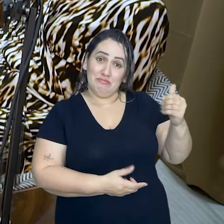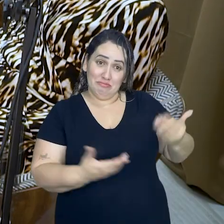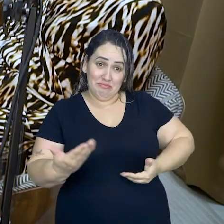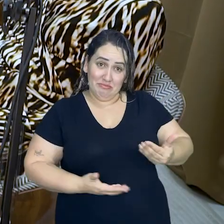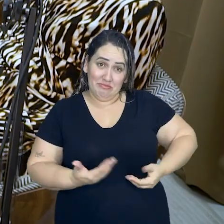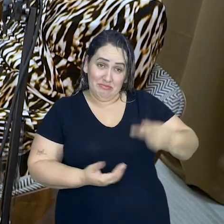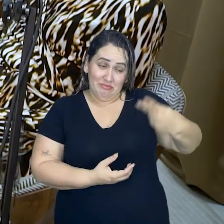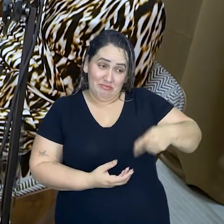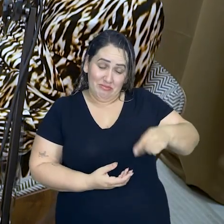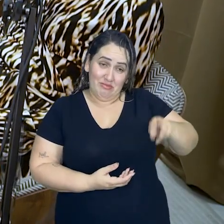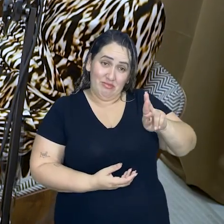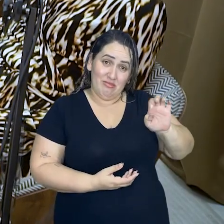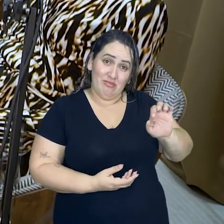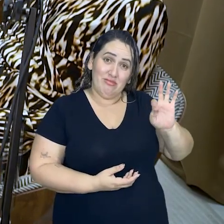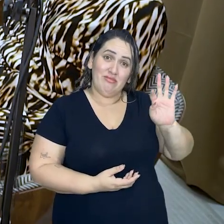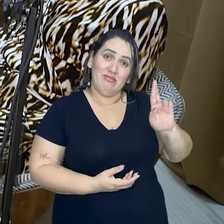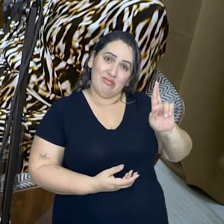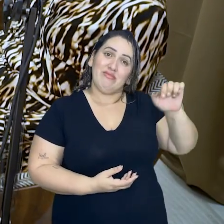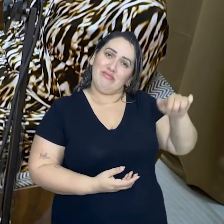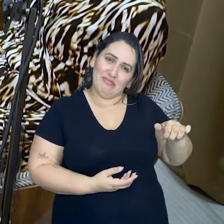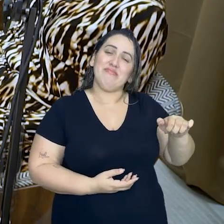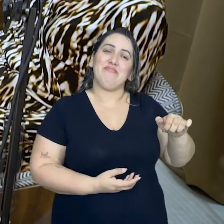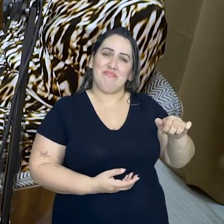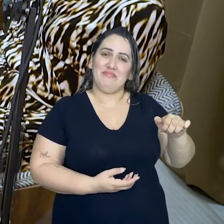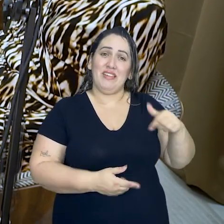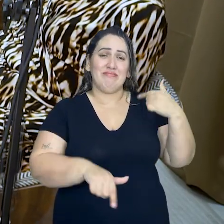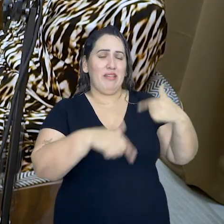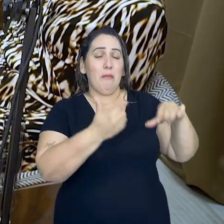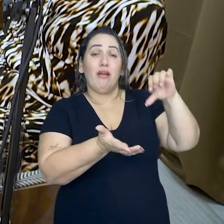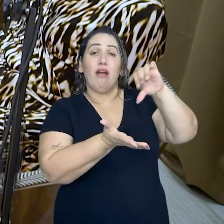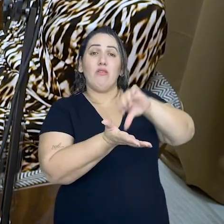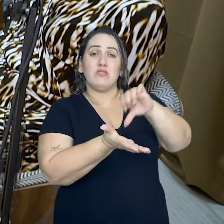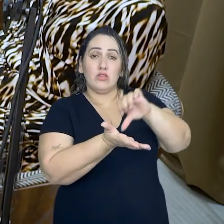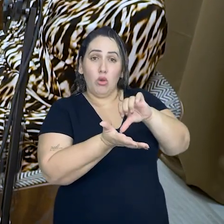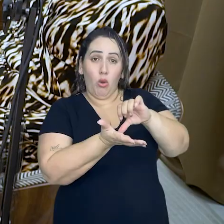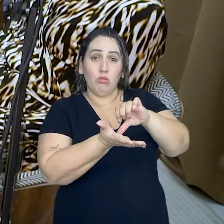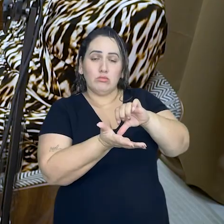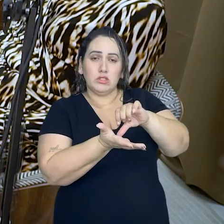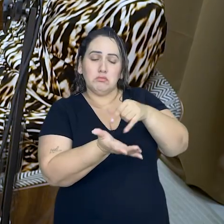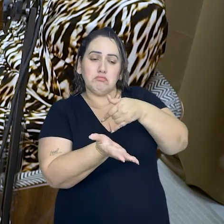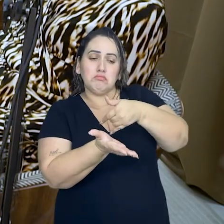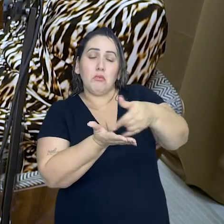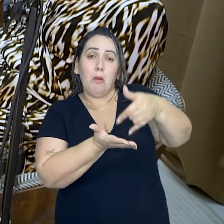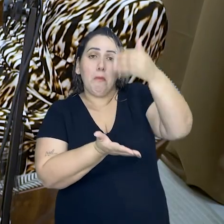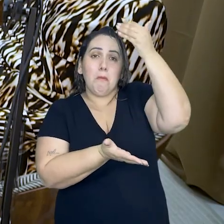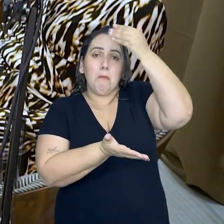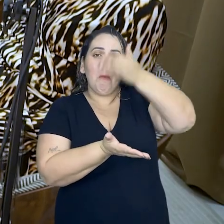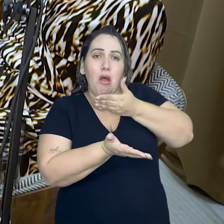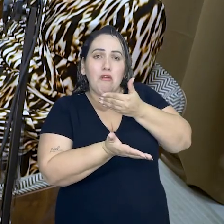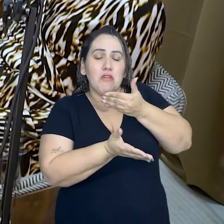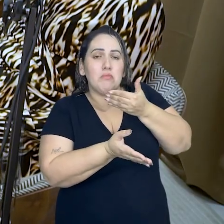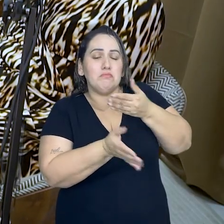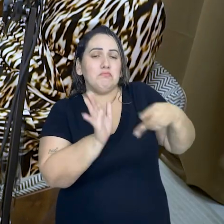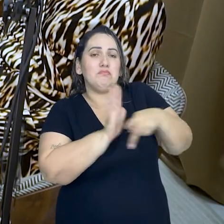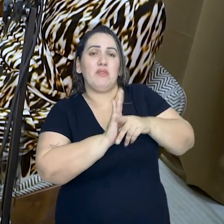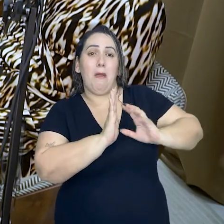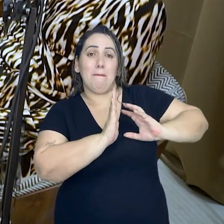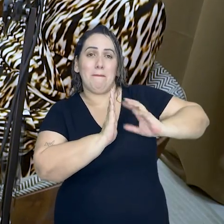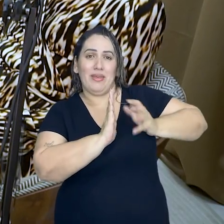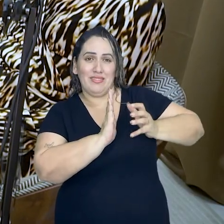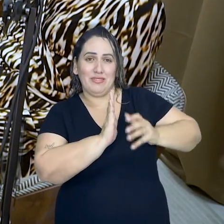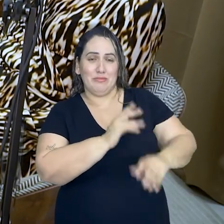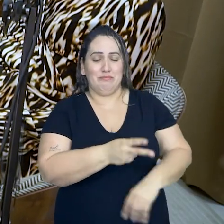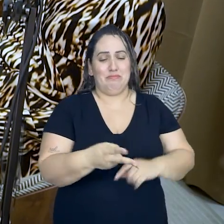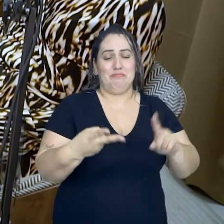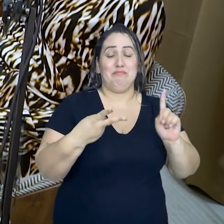contas eleitorais e partidárias, é especialista em prestação de contas e também acompanhamento técnico de candidaturas.